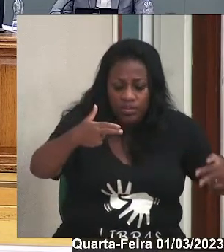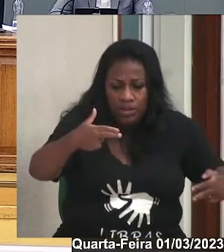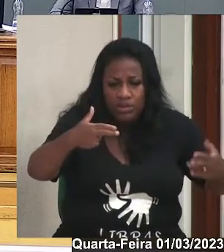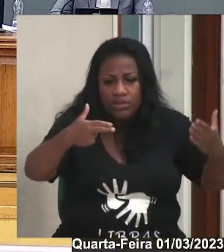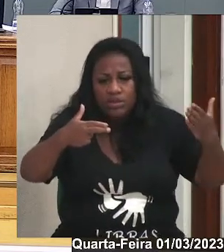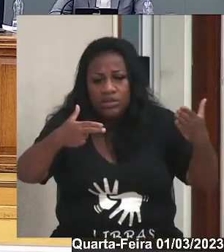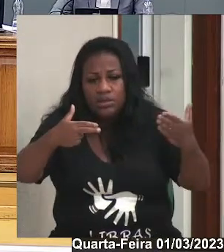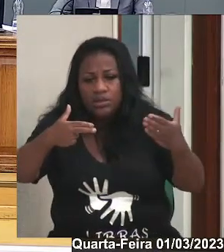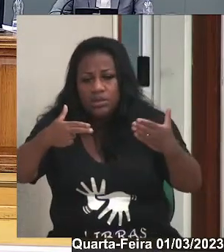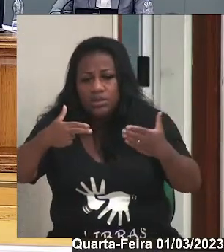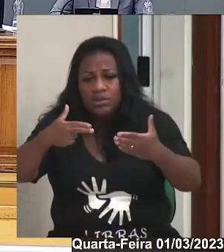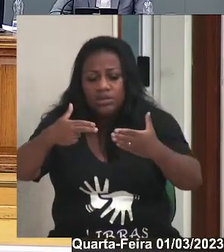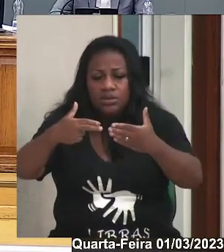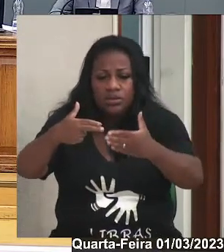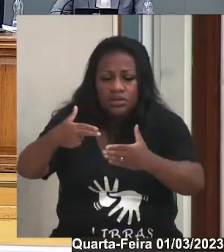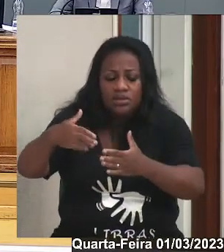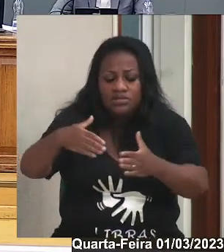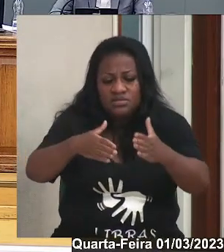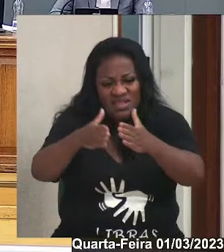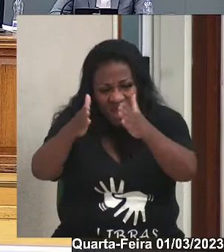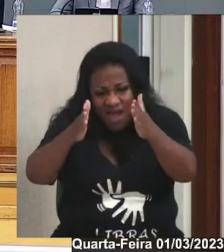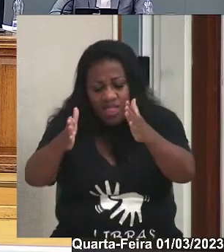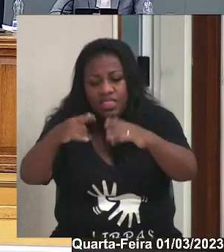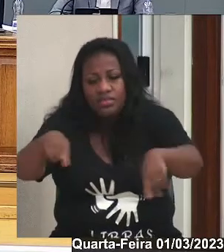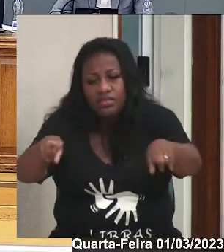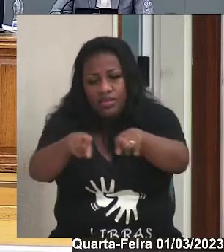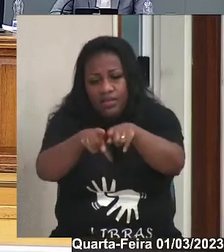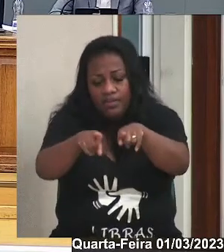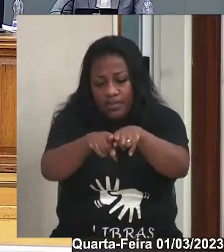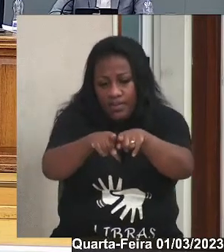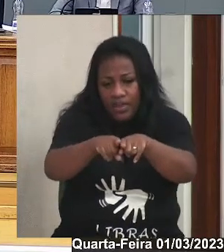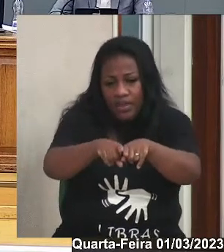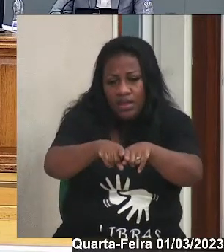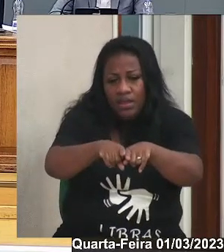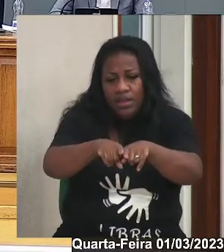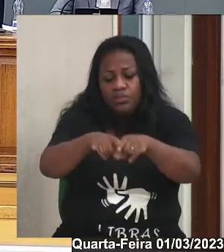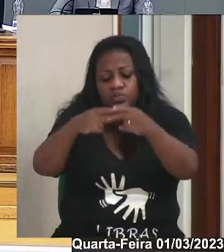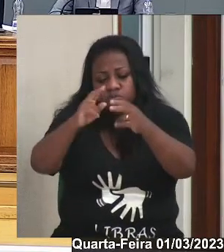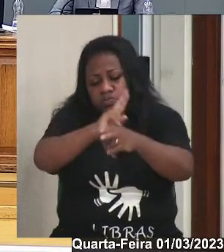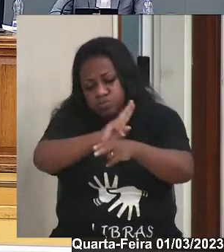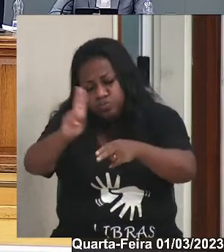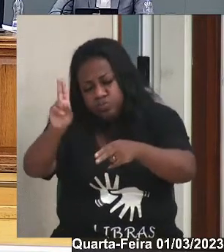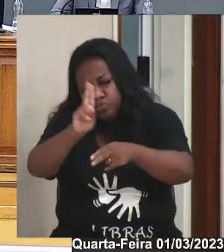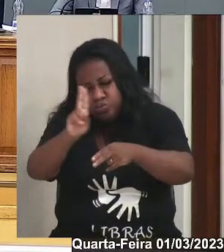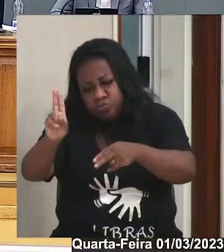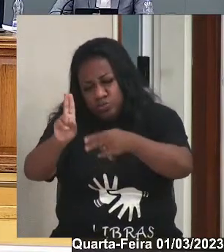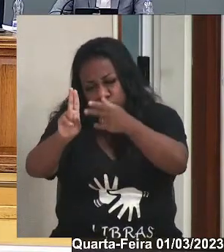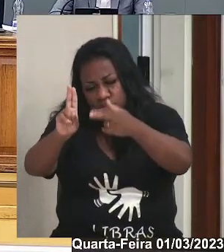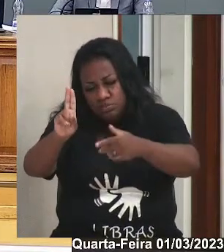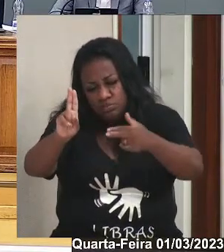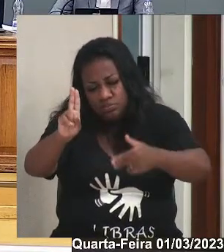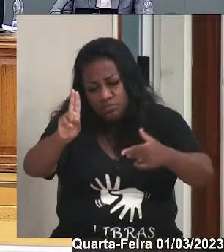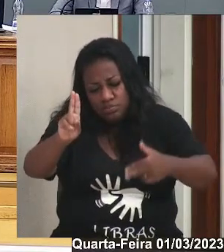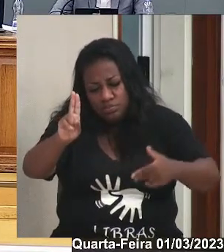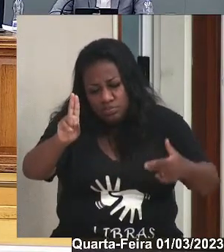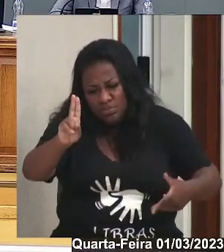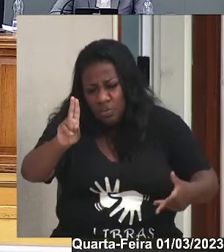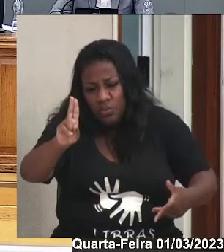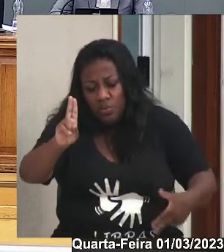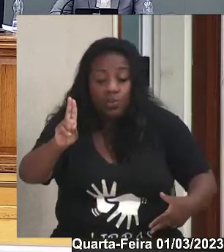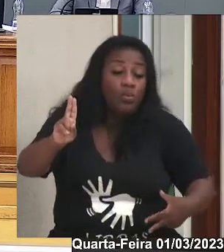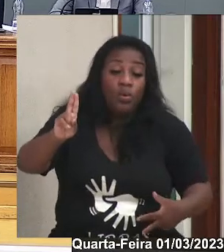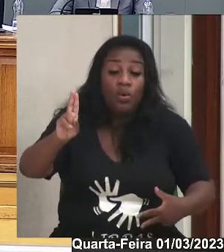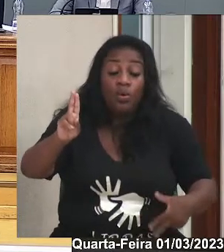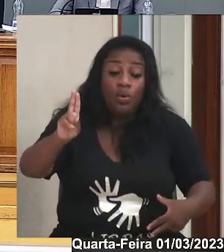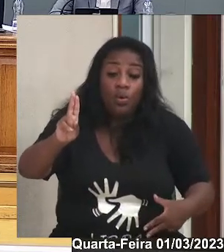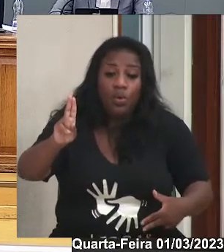Assis, Viela São Miguel, Estrada Santo Antônio, Rua São Domingo, Rua Nova República, Rua São Tomé, Rua São Pedro, Estrada São